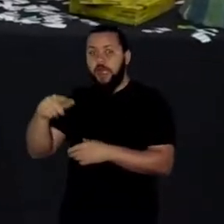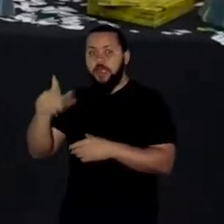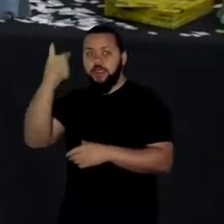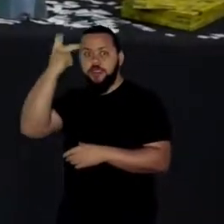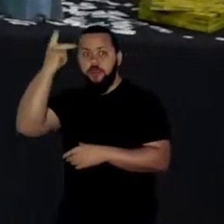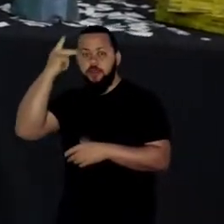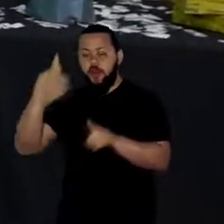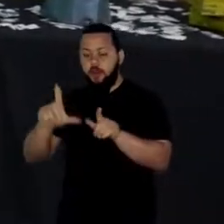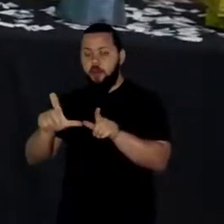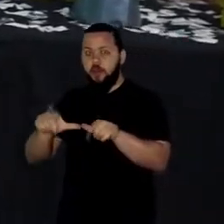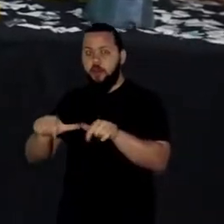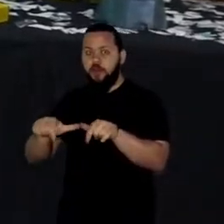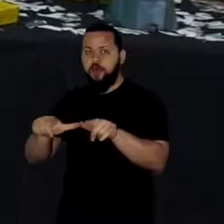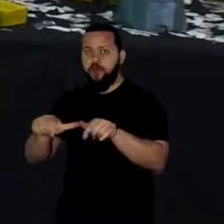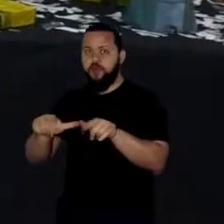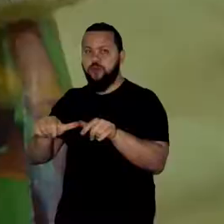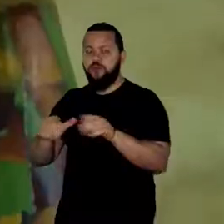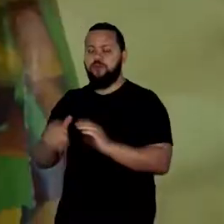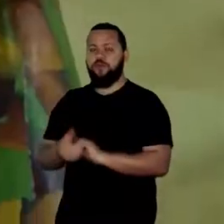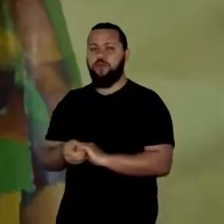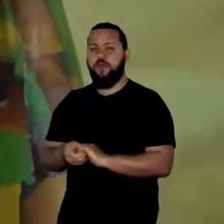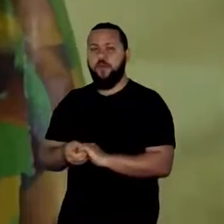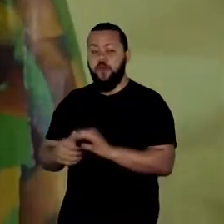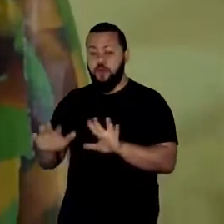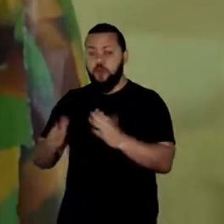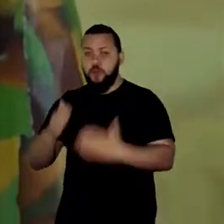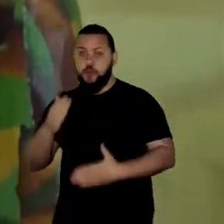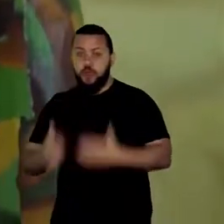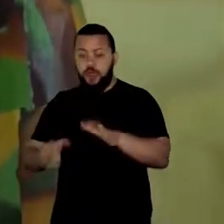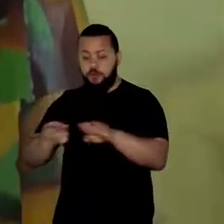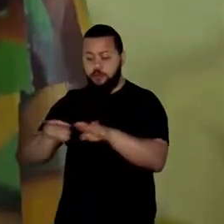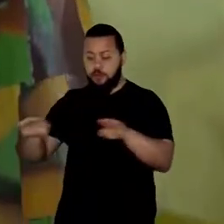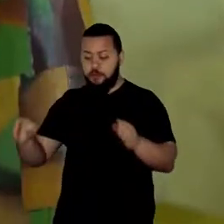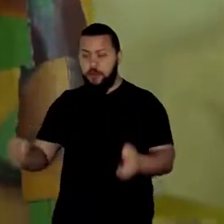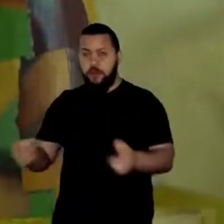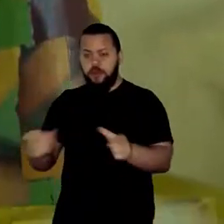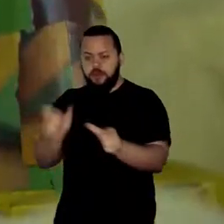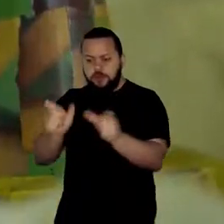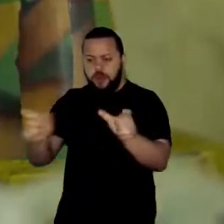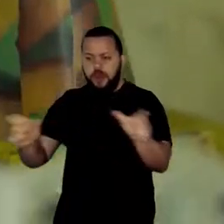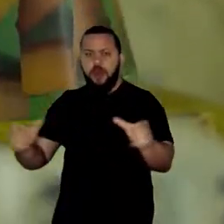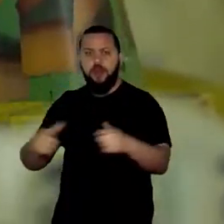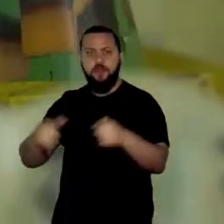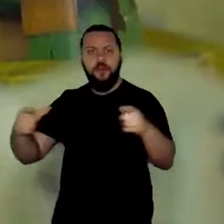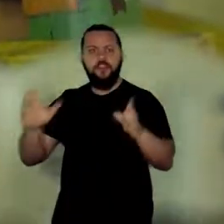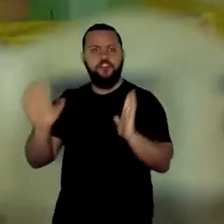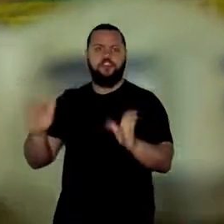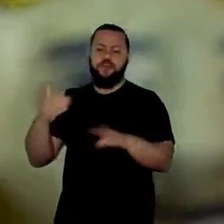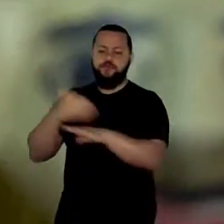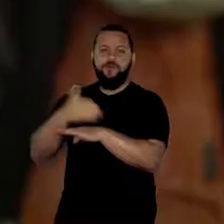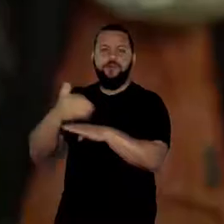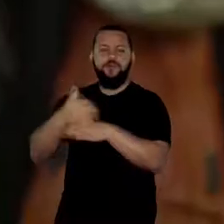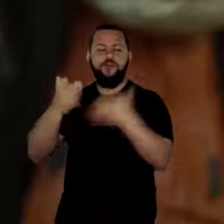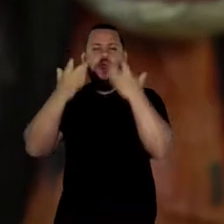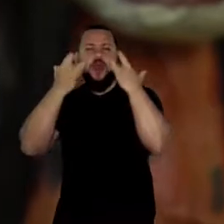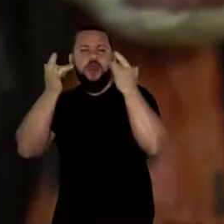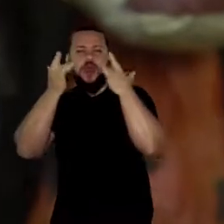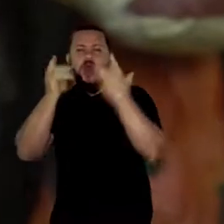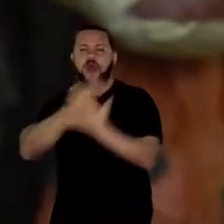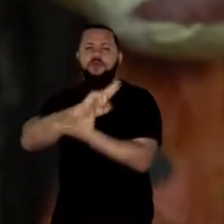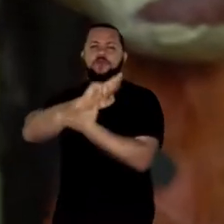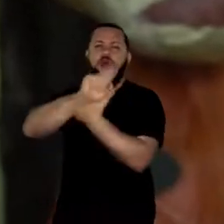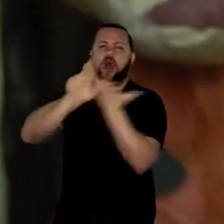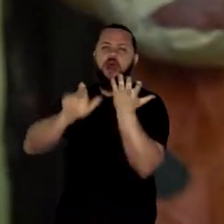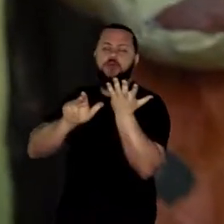Festival Boneco Gira Boneco. Os bonecos de mesa, a grande maioria, já fez parte do elenco do O Homem que Botou um Ovo, conto